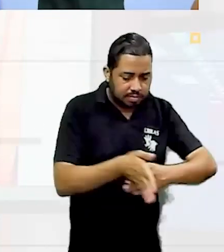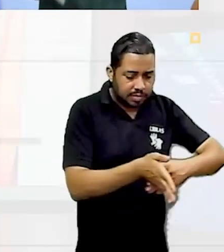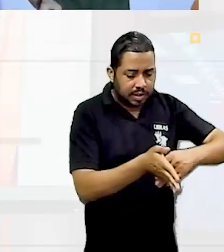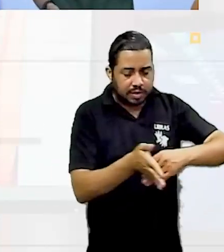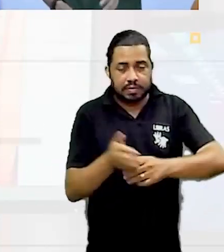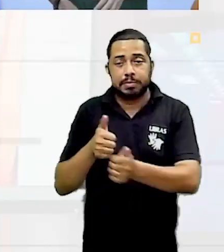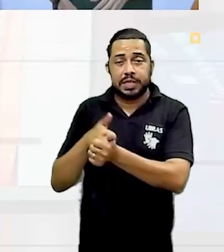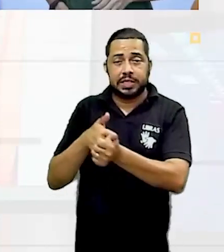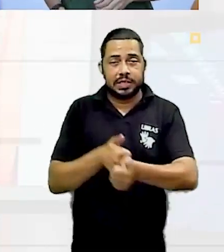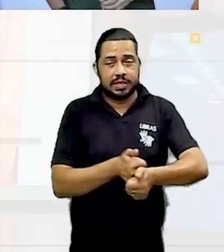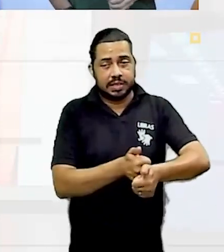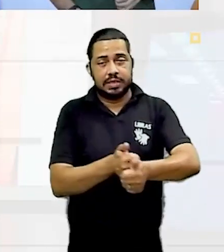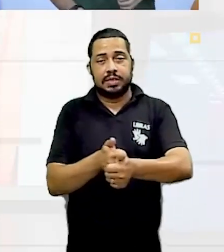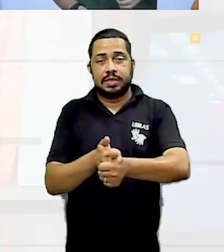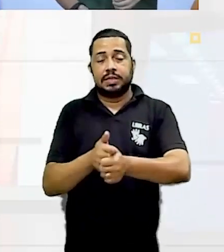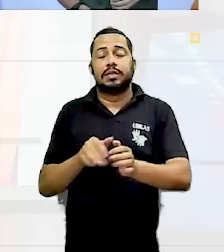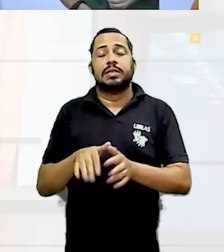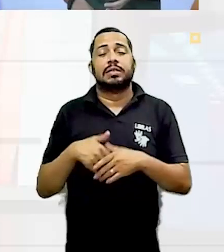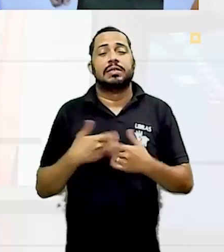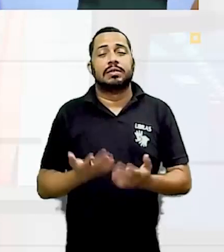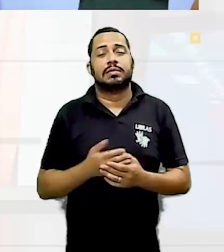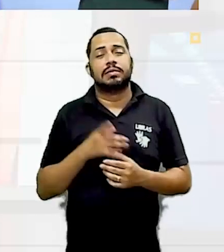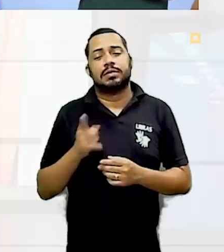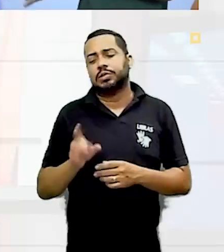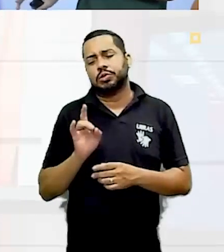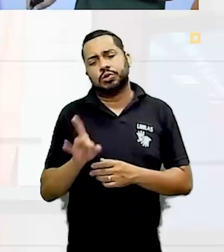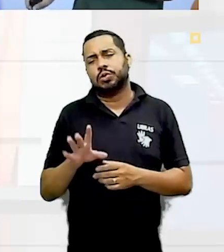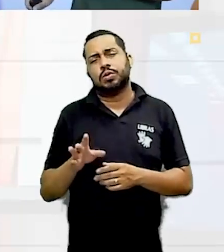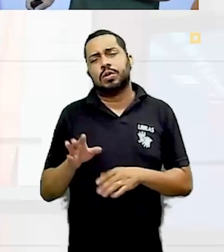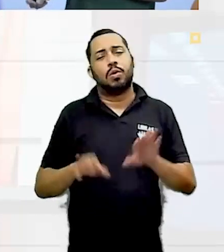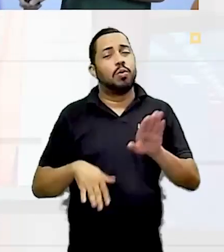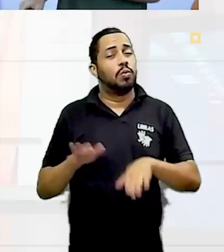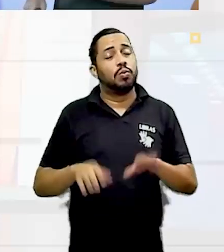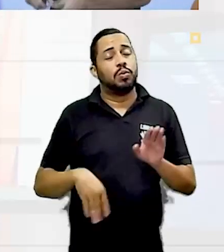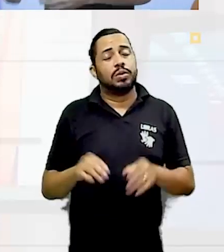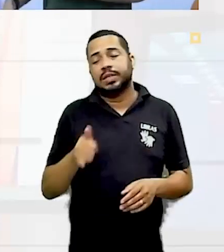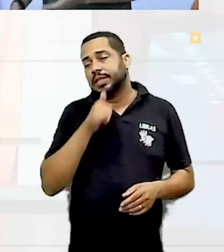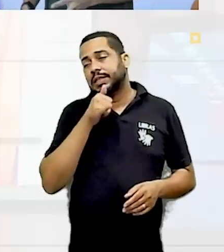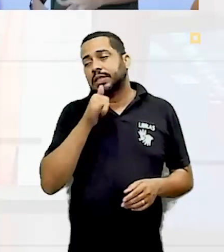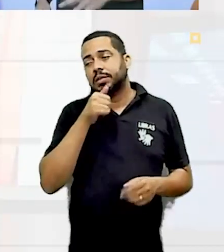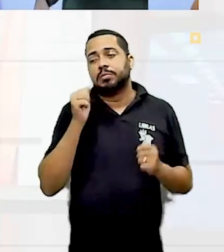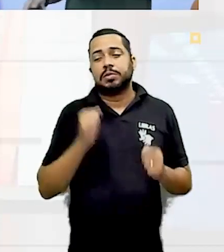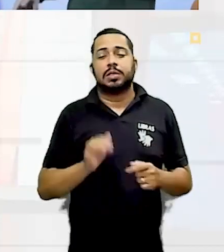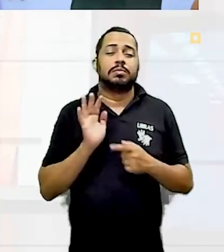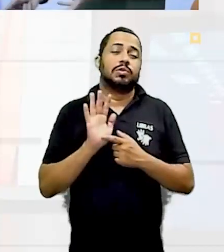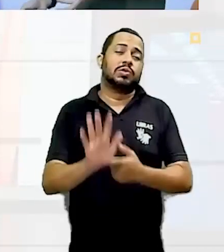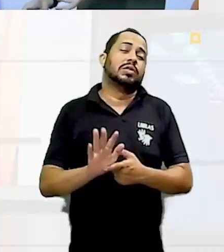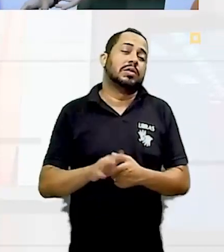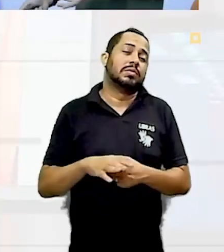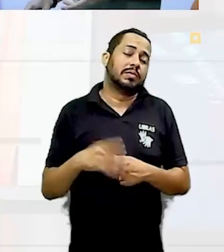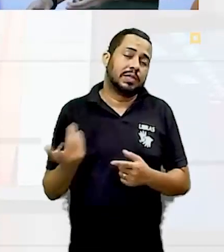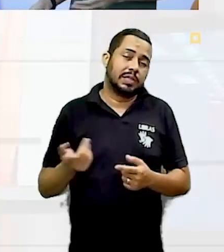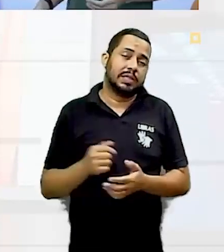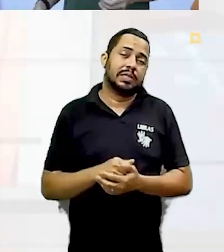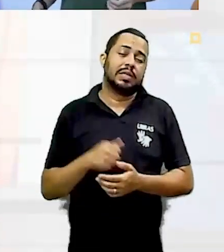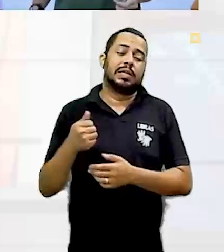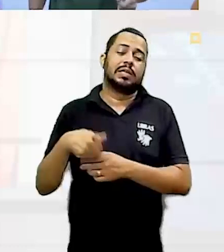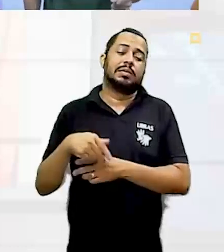seguir o personagem. E esses são só alguns exemplos que eu trouxe para demonstrar realmente o que seria animação.